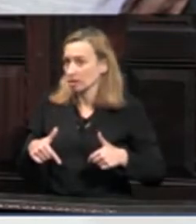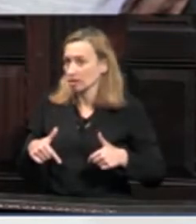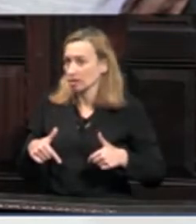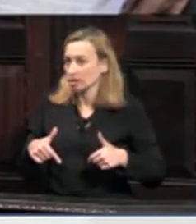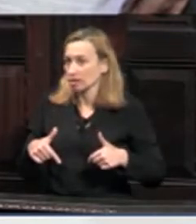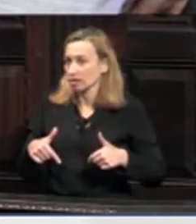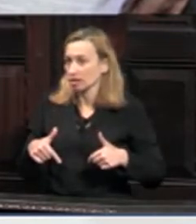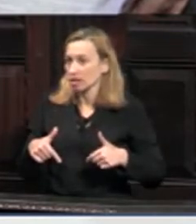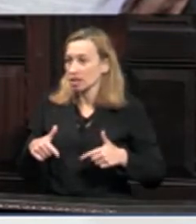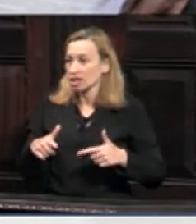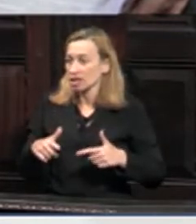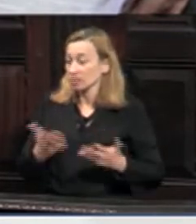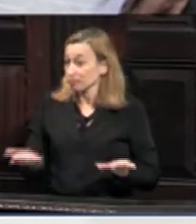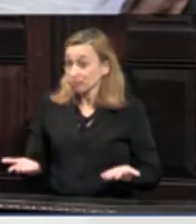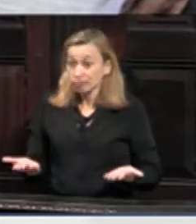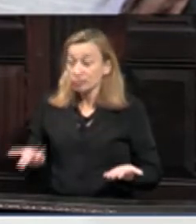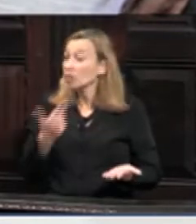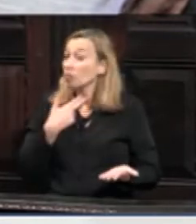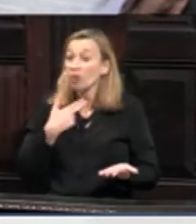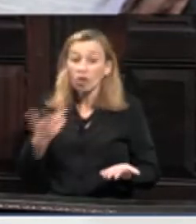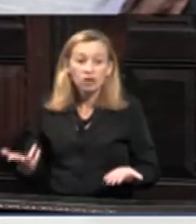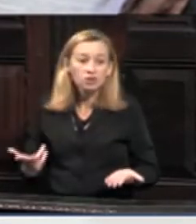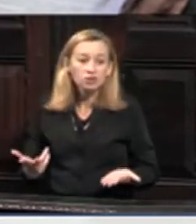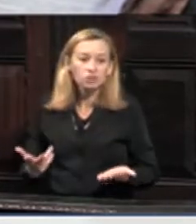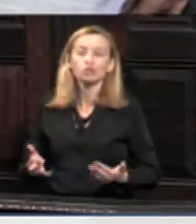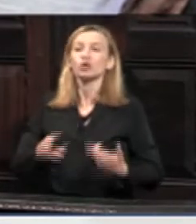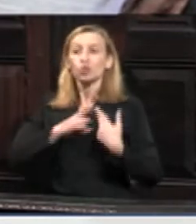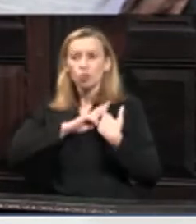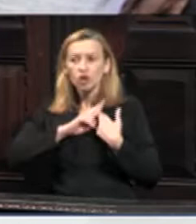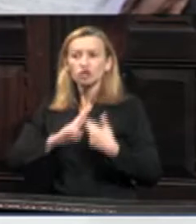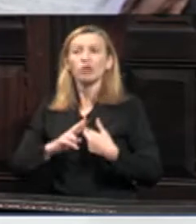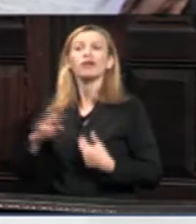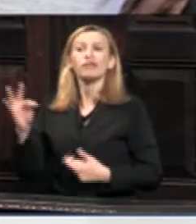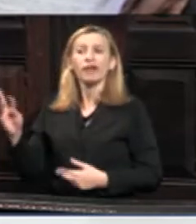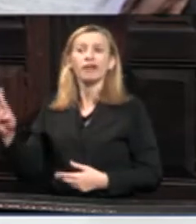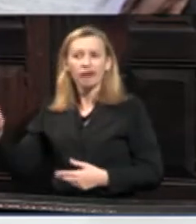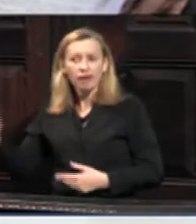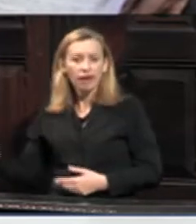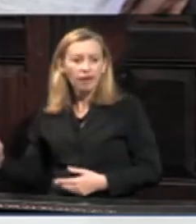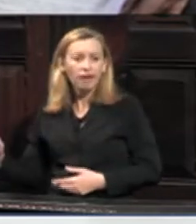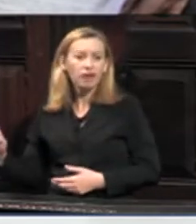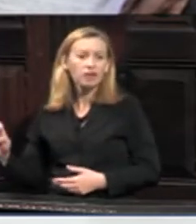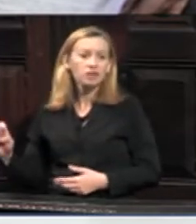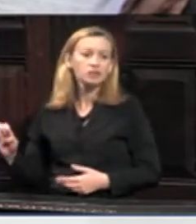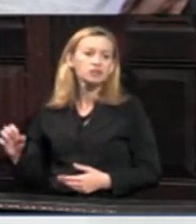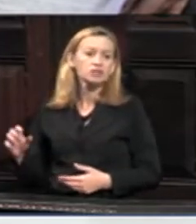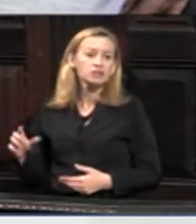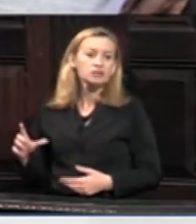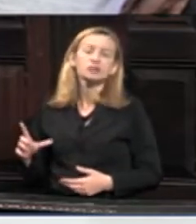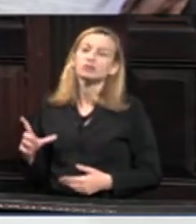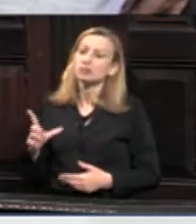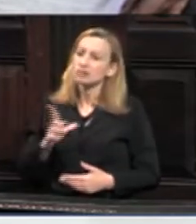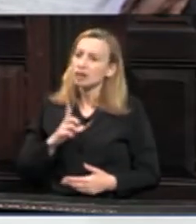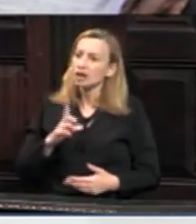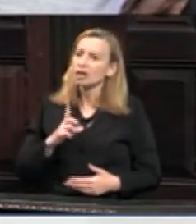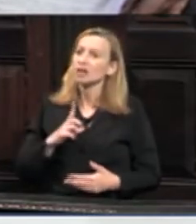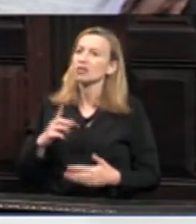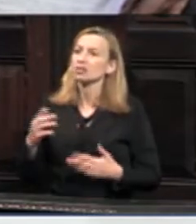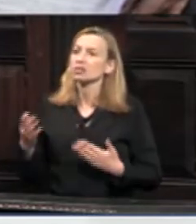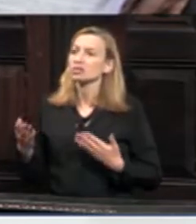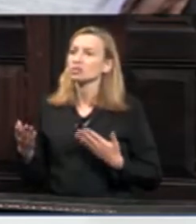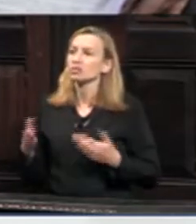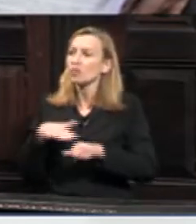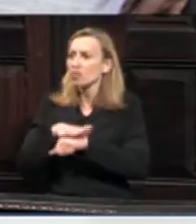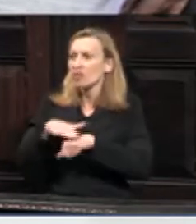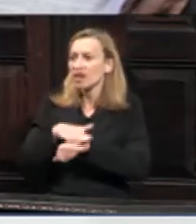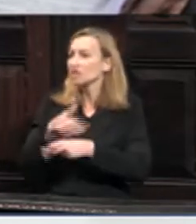sua competência. Com todo o respeito ao TRE, e tenho relações republicanas de diálogo com vários